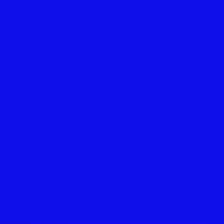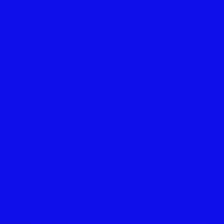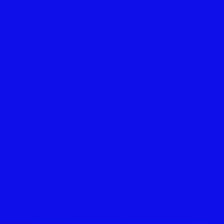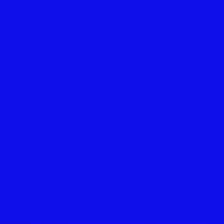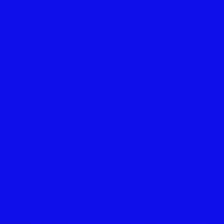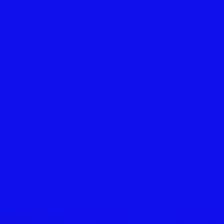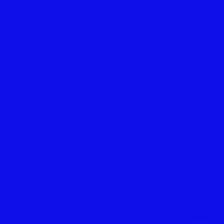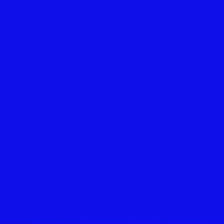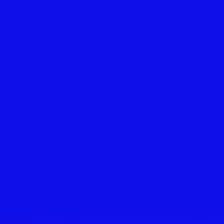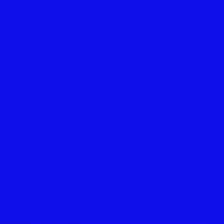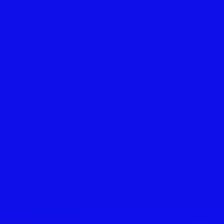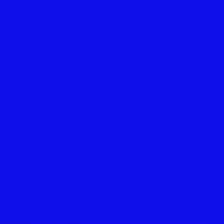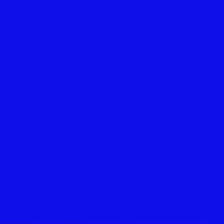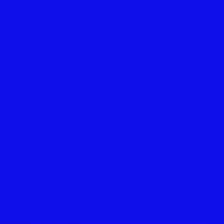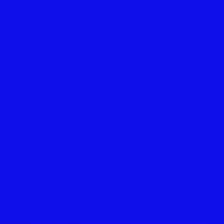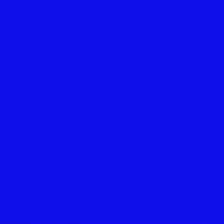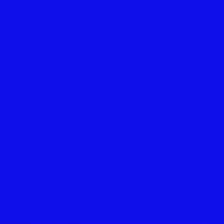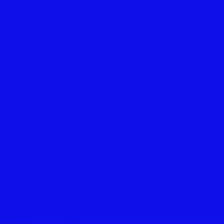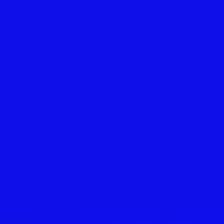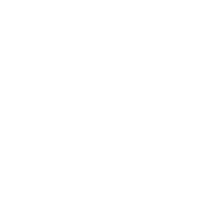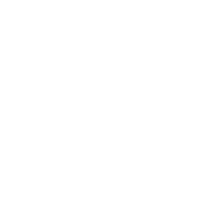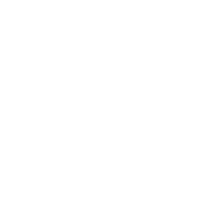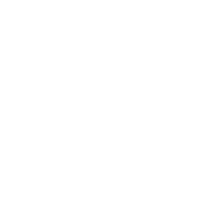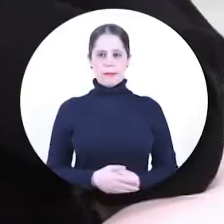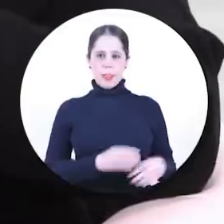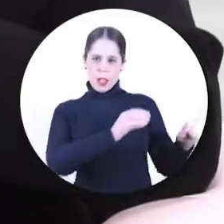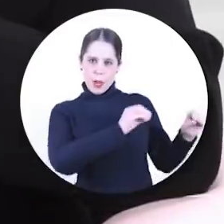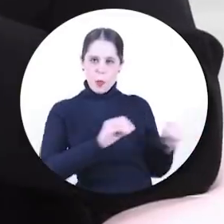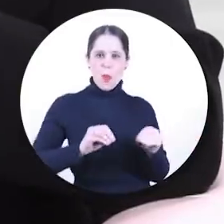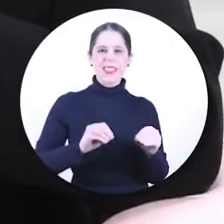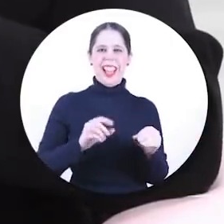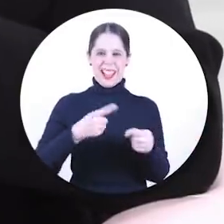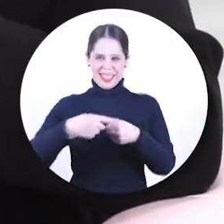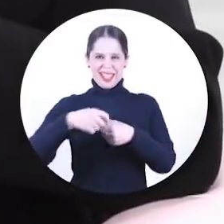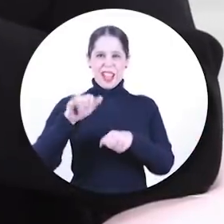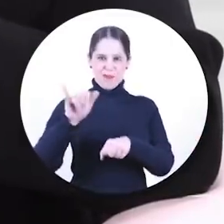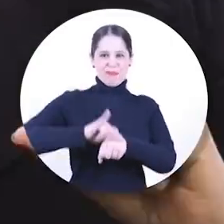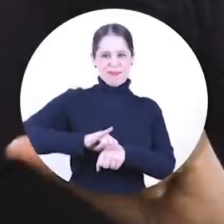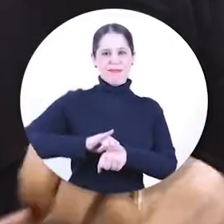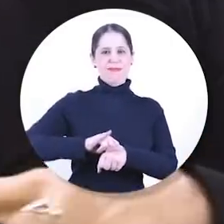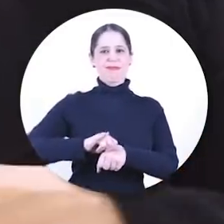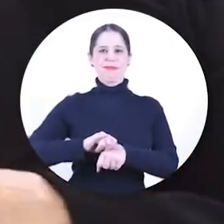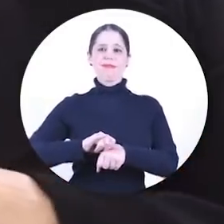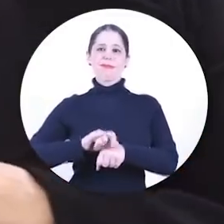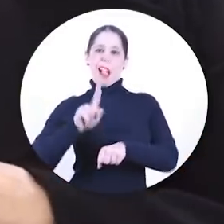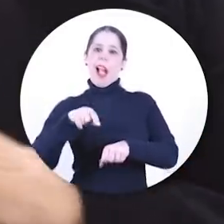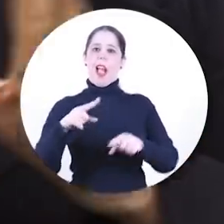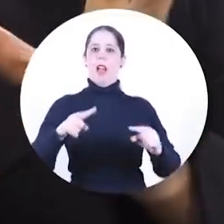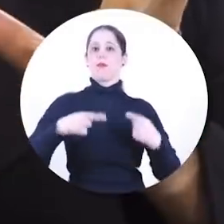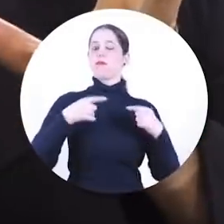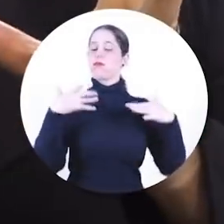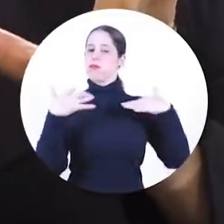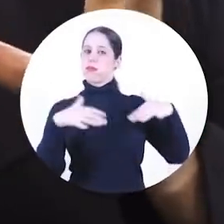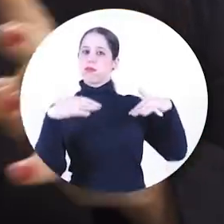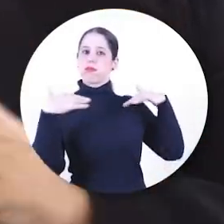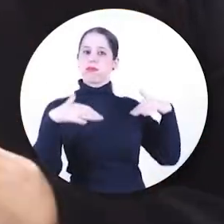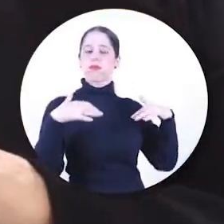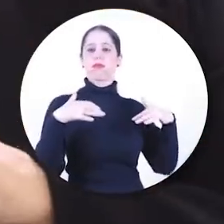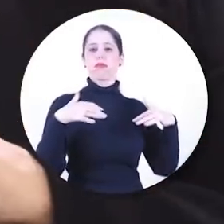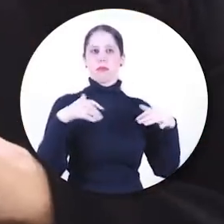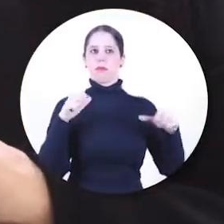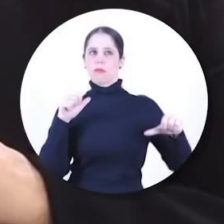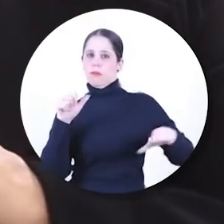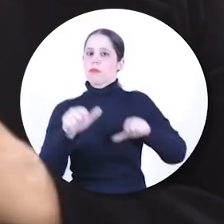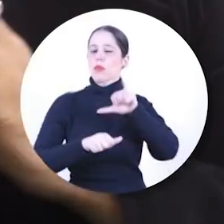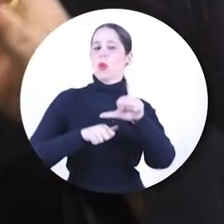Interrompemos nossa programação para transmissão do horário eleitoral. Vim morar numa capital, realmente era um grande desafio, uma